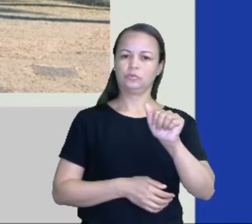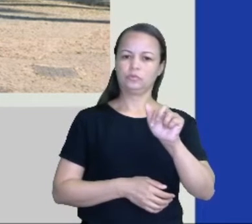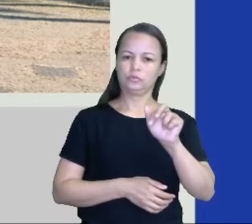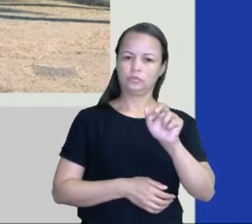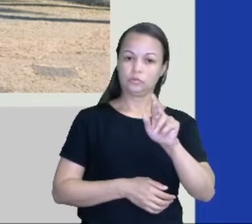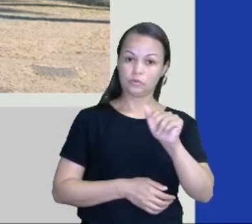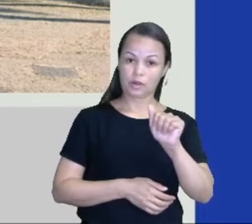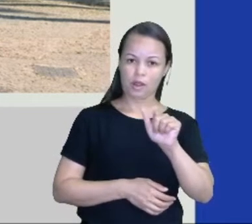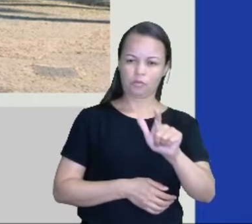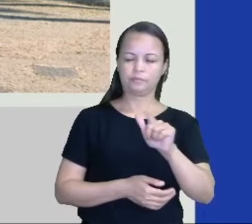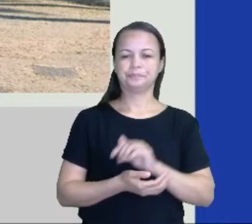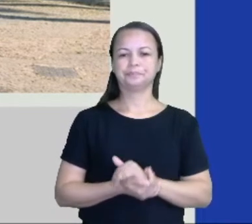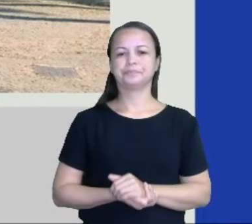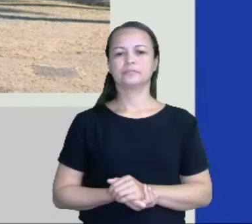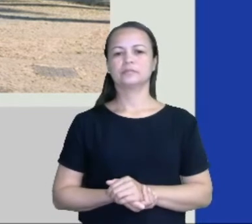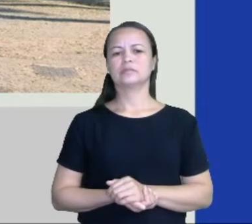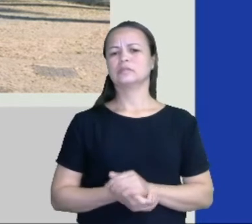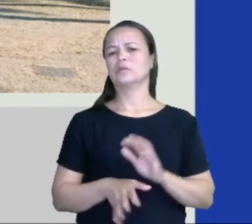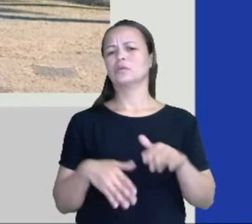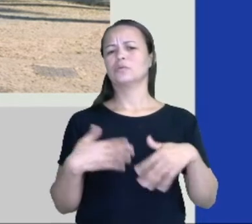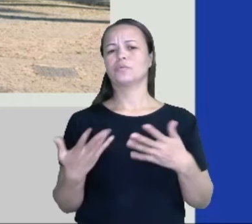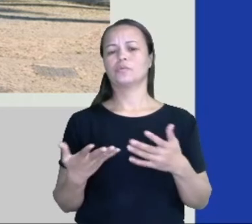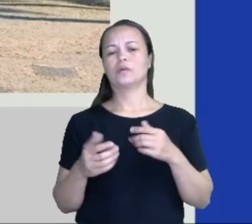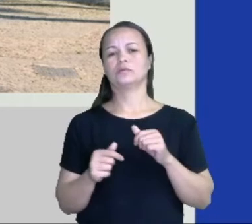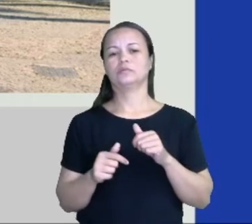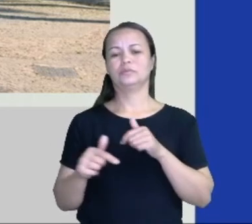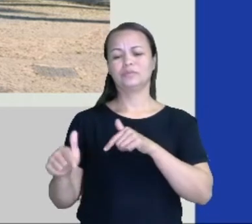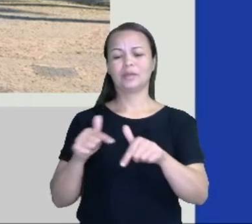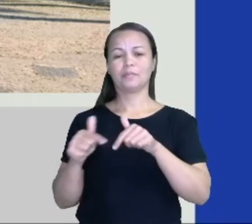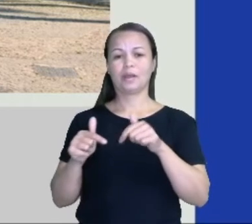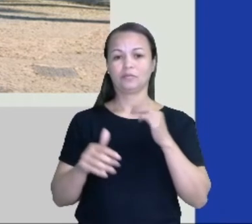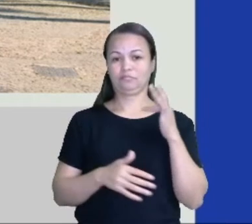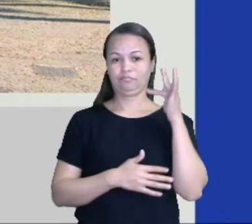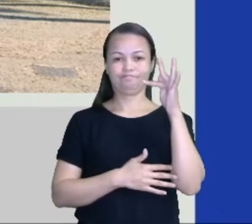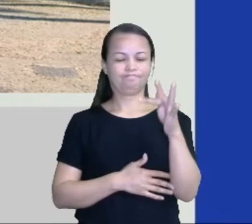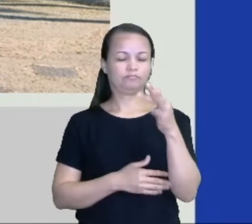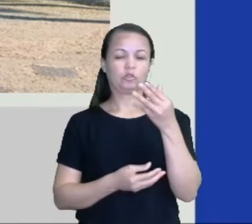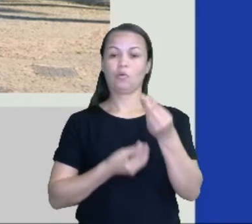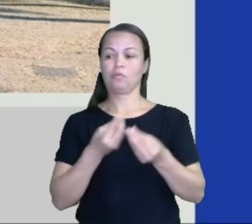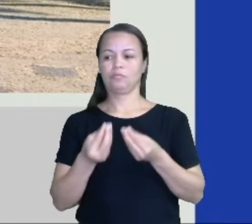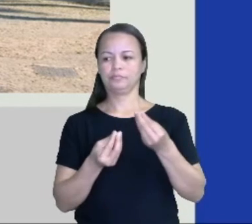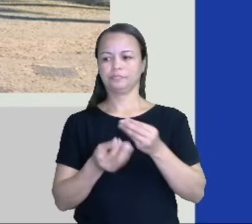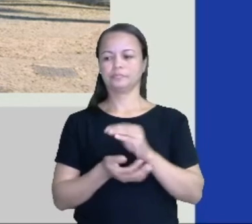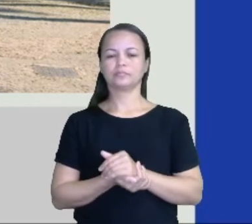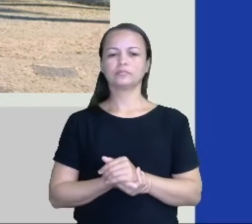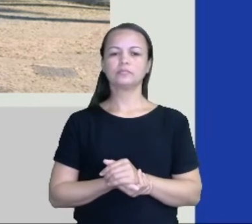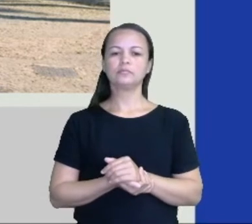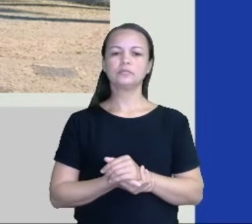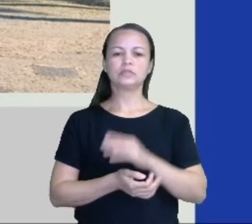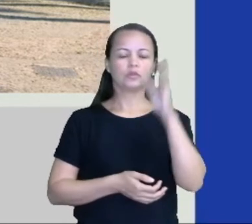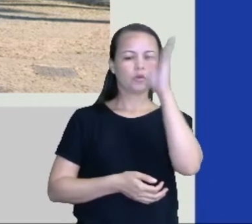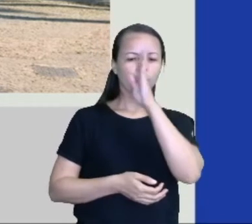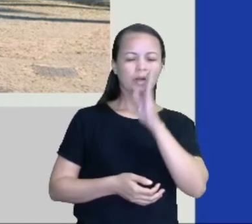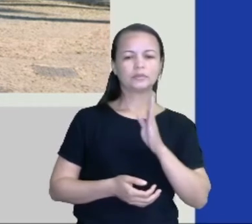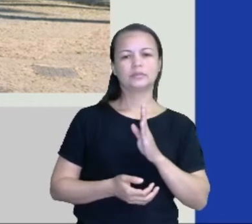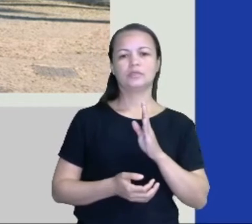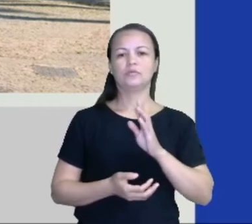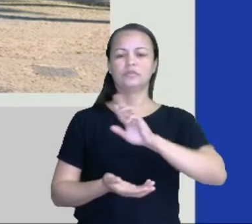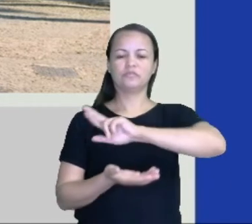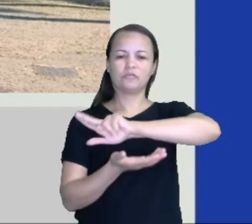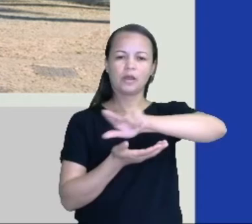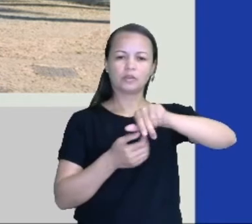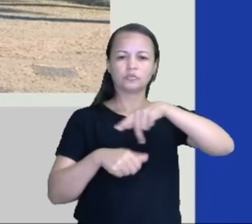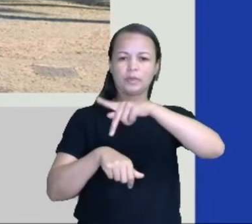E quais seriam as consequências do desemprego no futuro? No Brasil, como em diversos países no mundo, inclusive nos desenvolvidos,